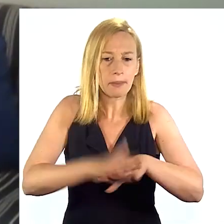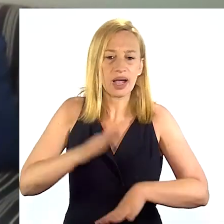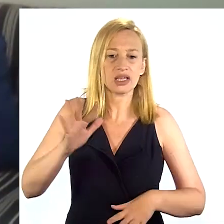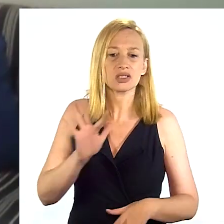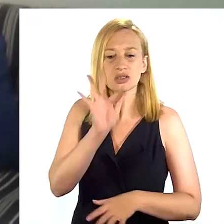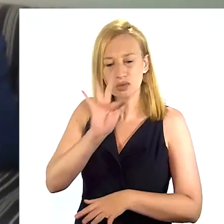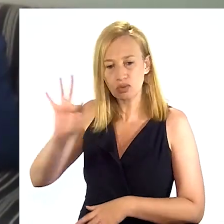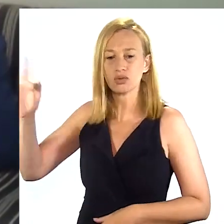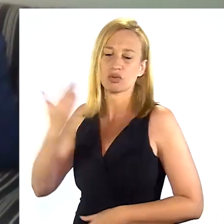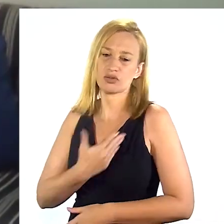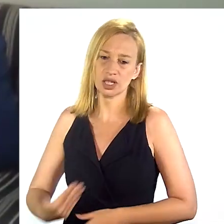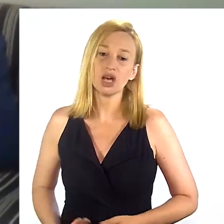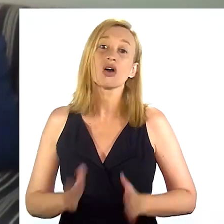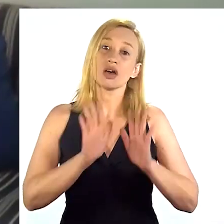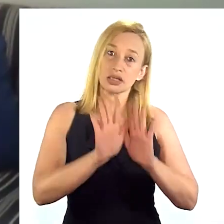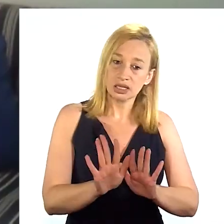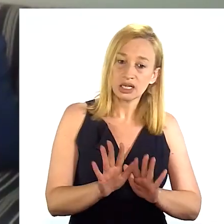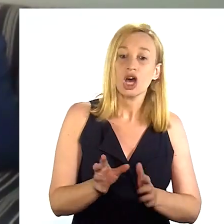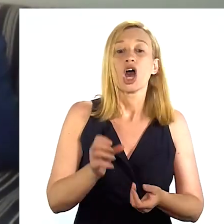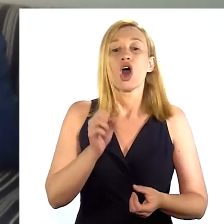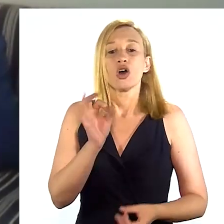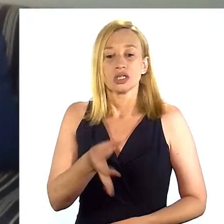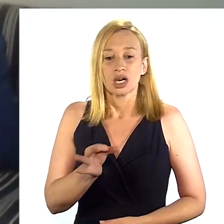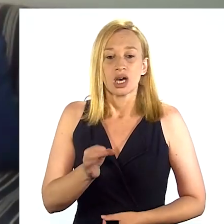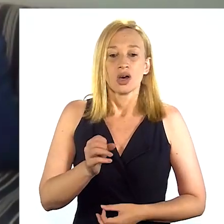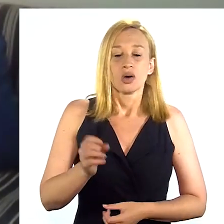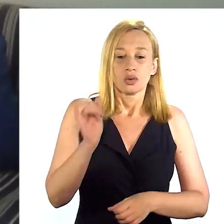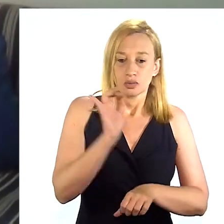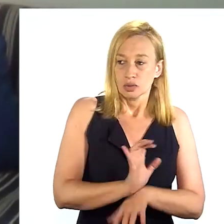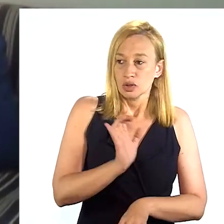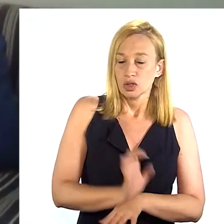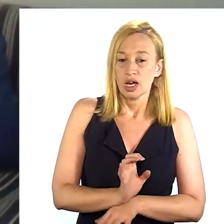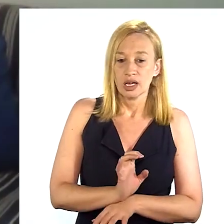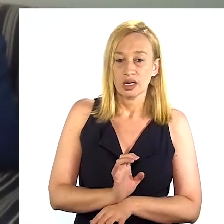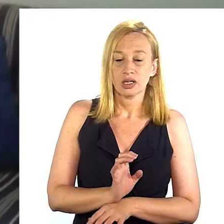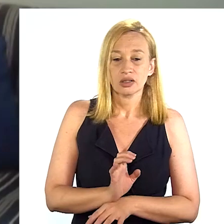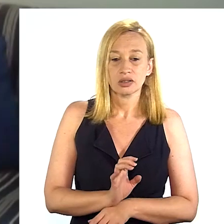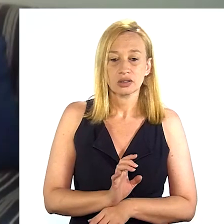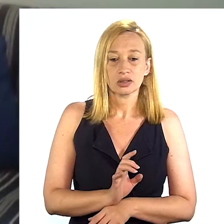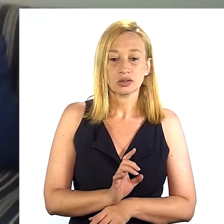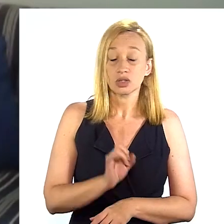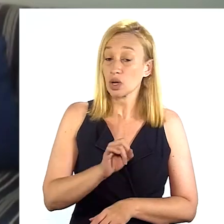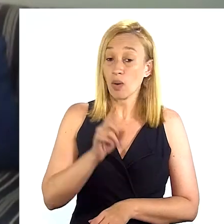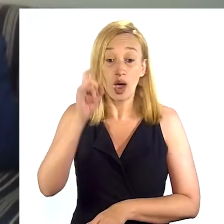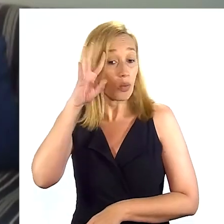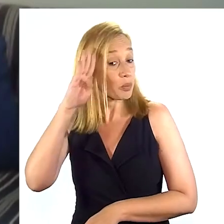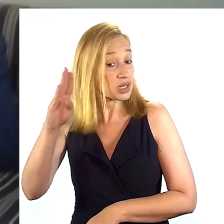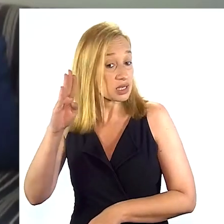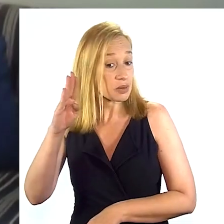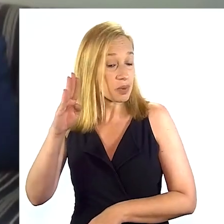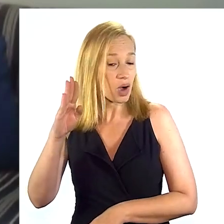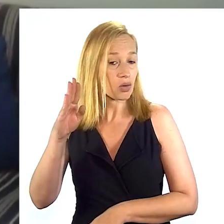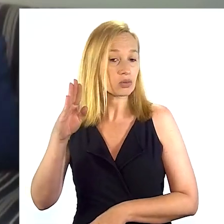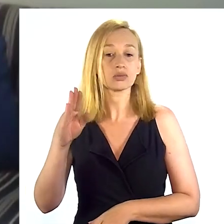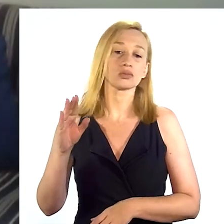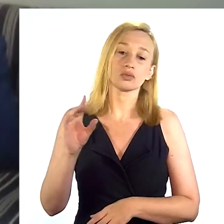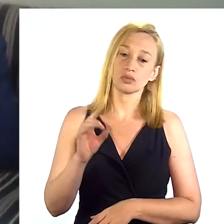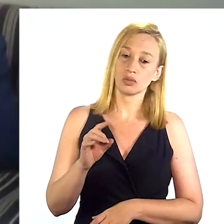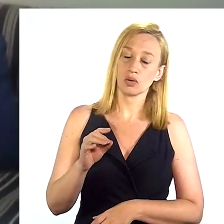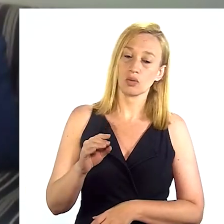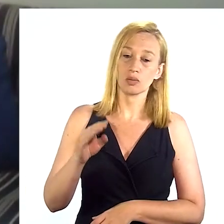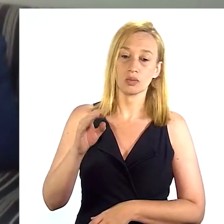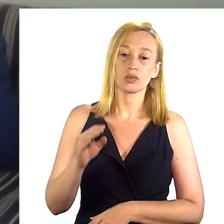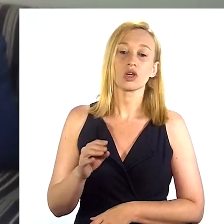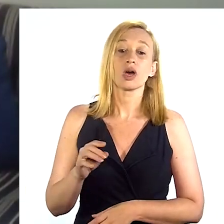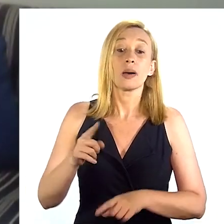vista com o governo federal. É claro que o Estado ele é um ator, não é o principal, porque a concessão é